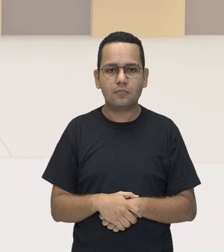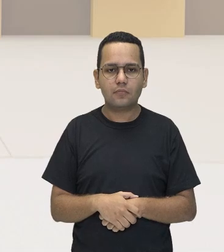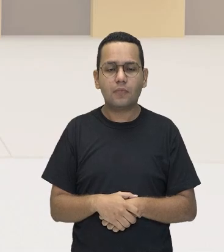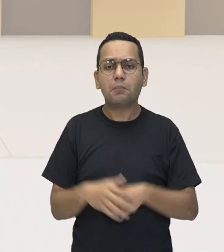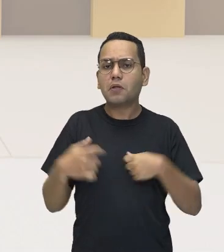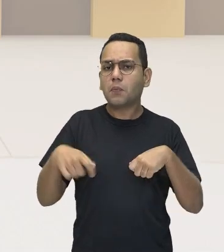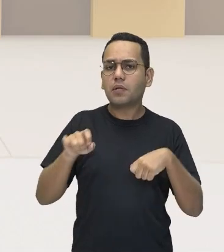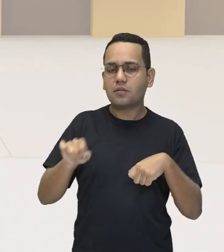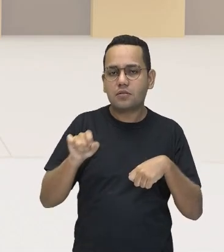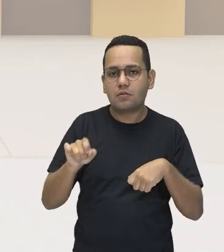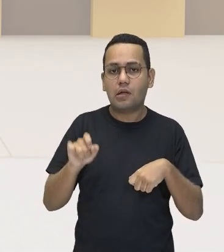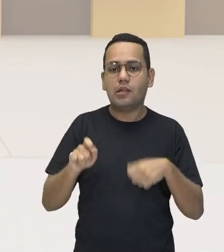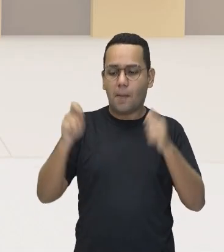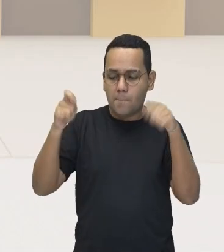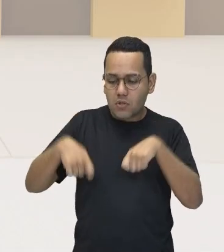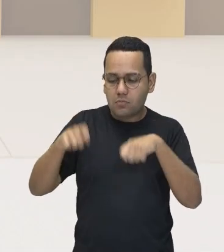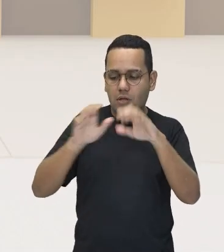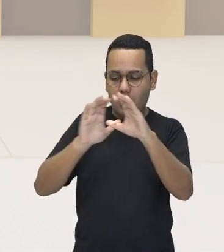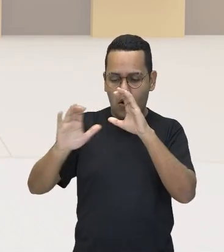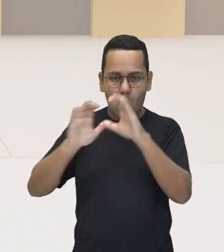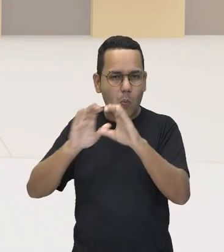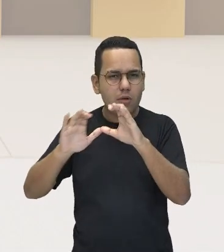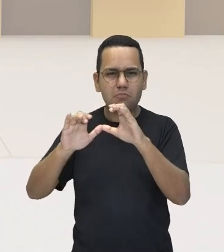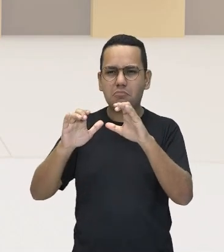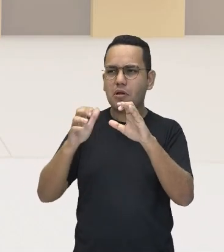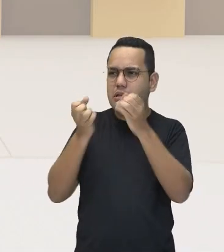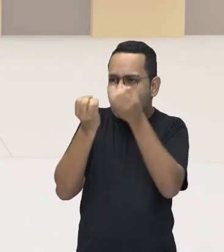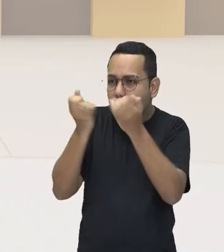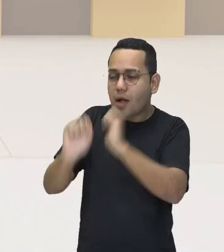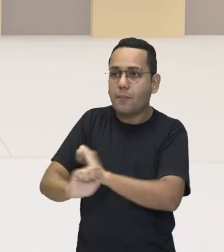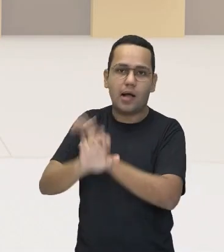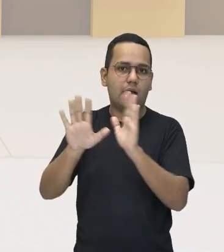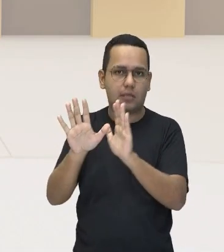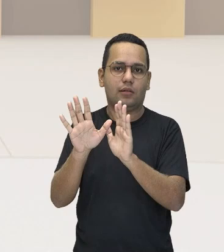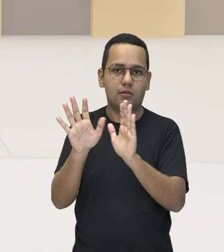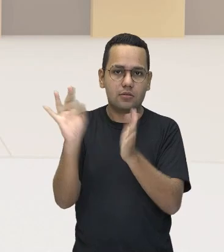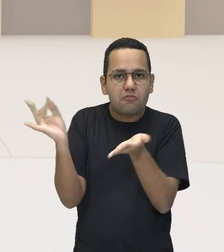canais de comunicação, deixar claro, né? Deixar